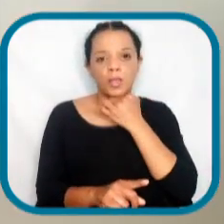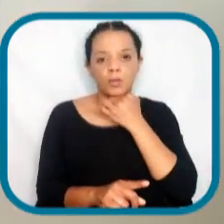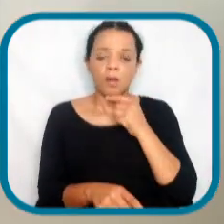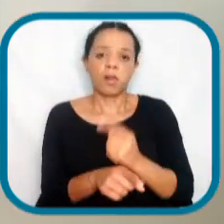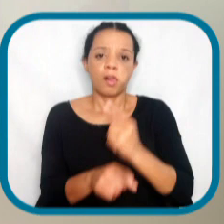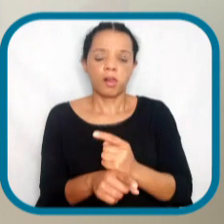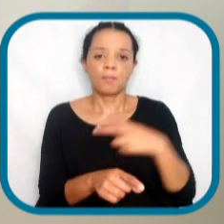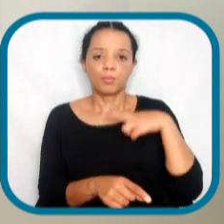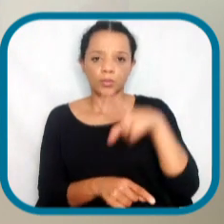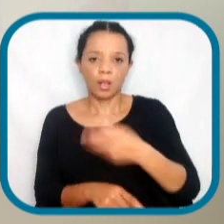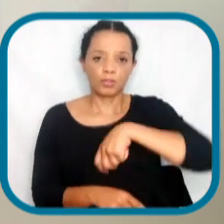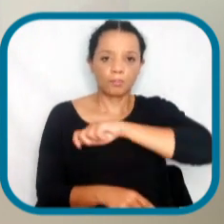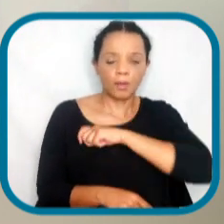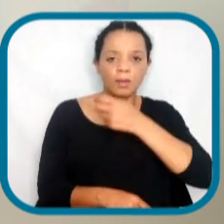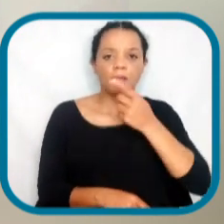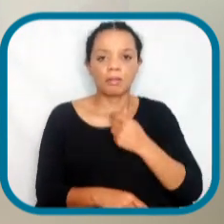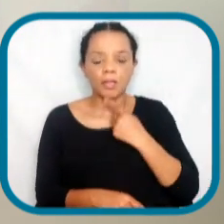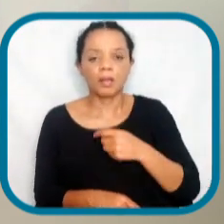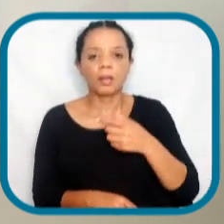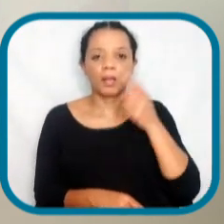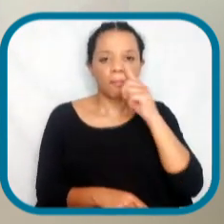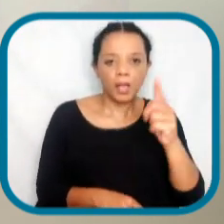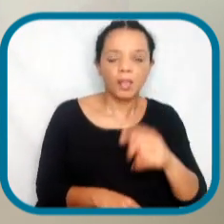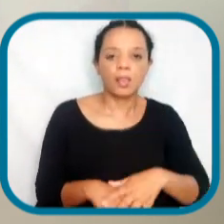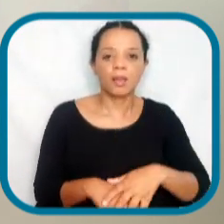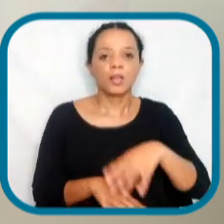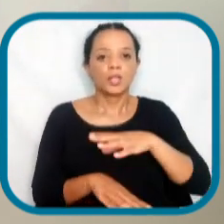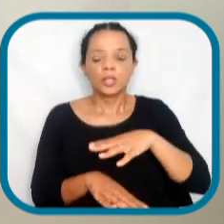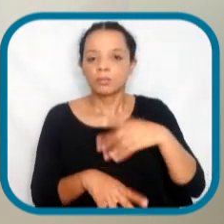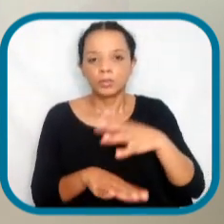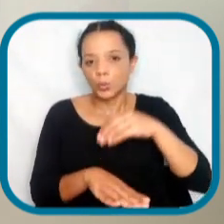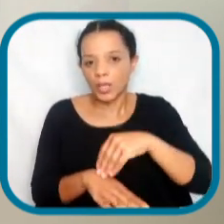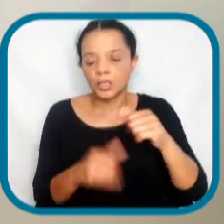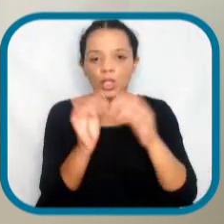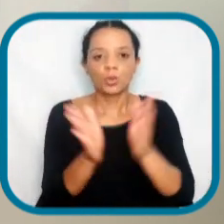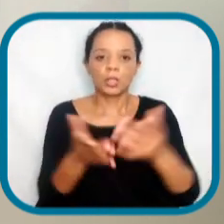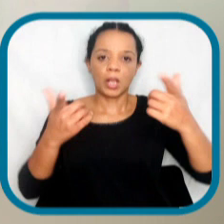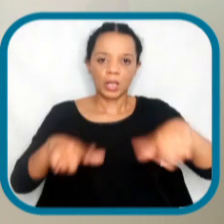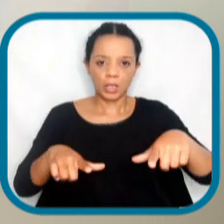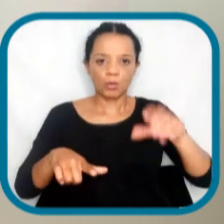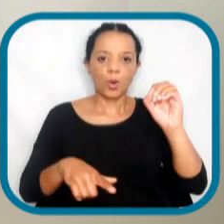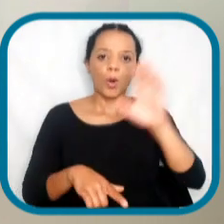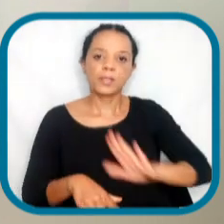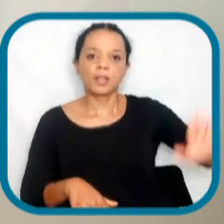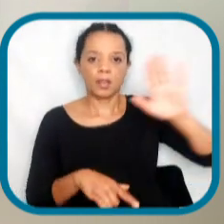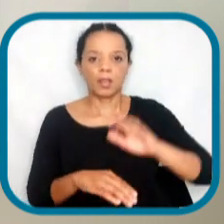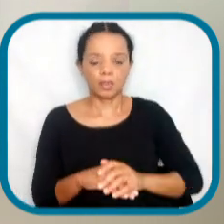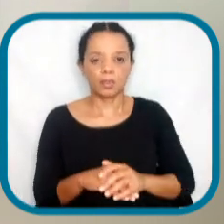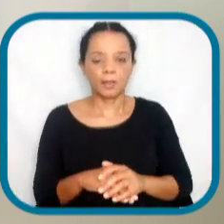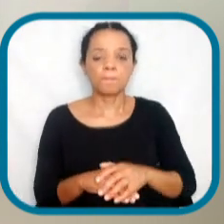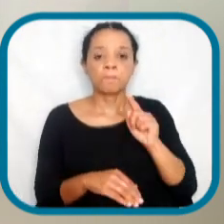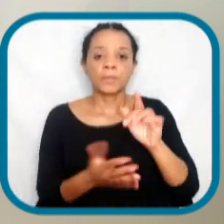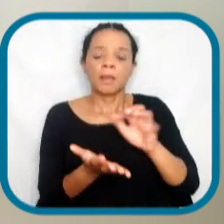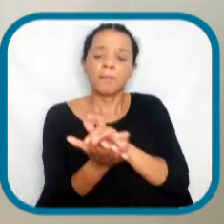código. O mesmo código em Portugal, em Espanha, em Inglaterra, na Alemanha, na Suécia, em todas as línguas ocidentais. O que